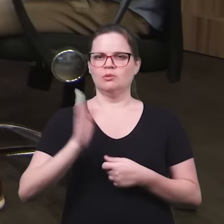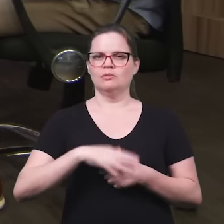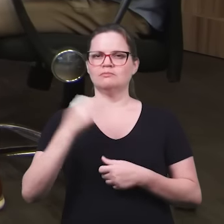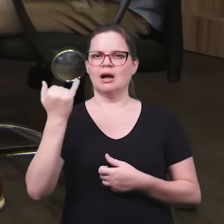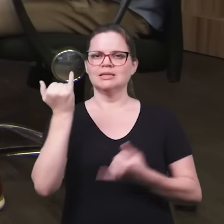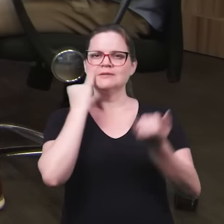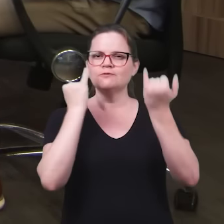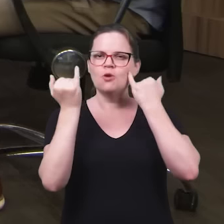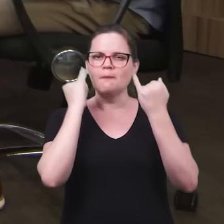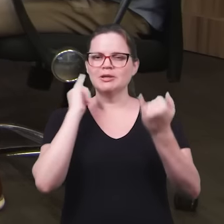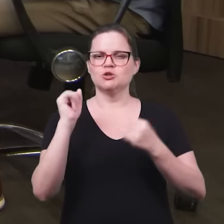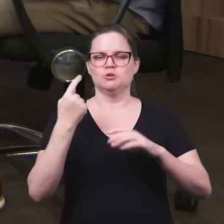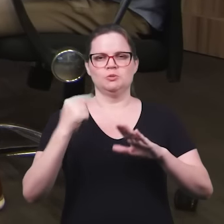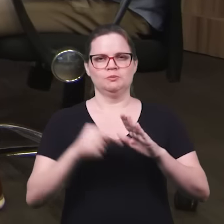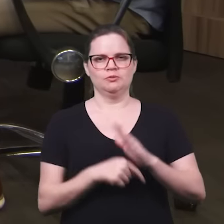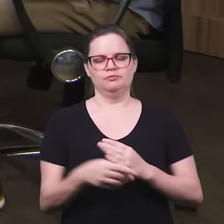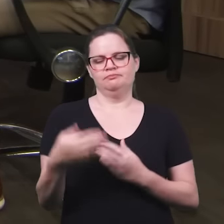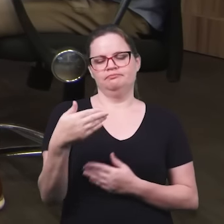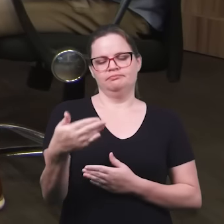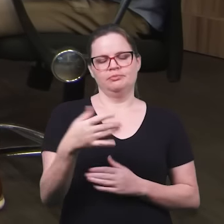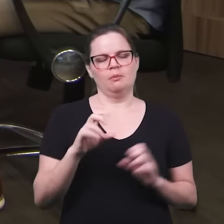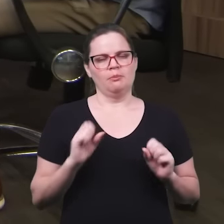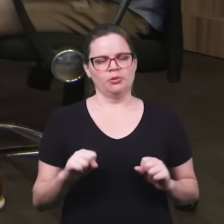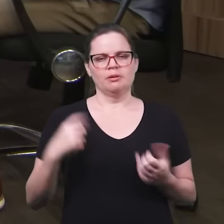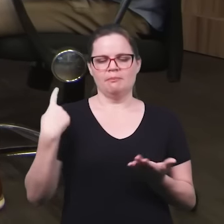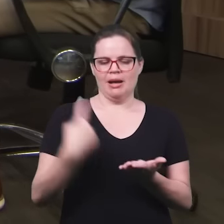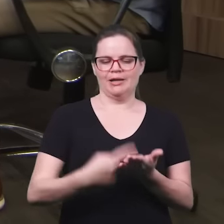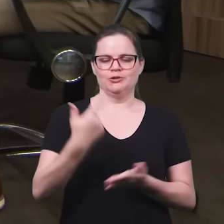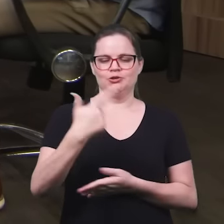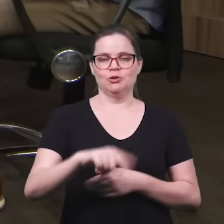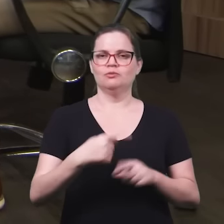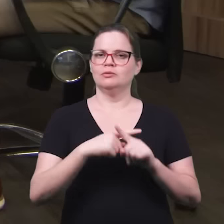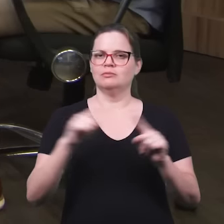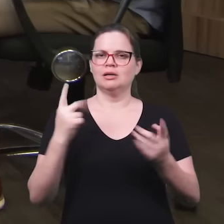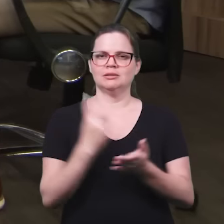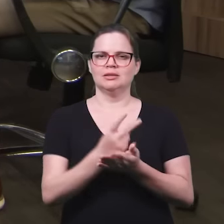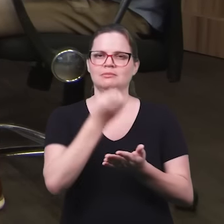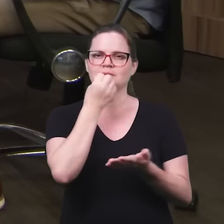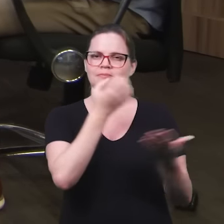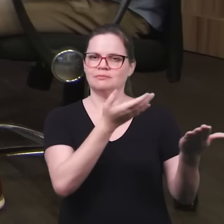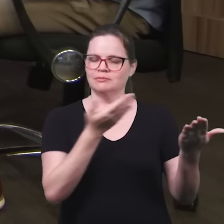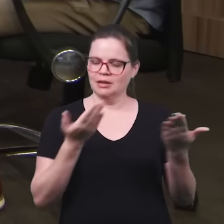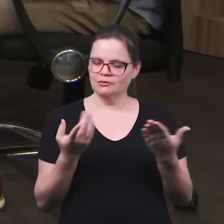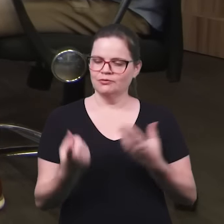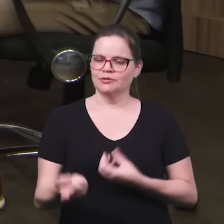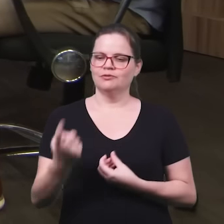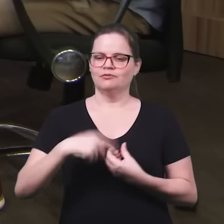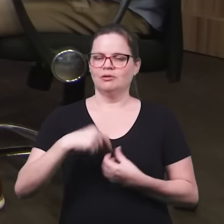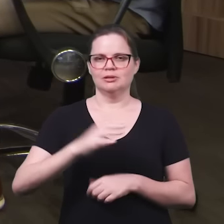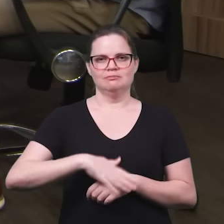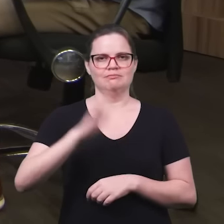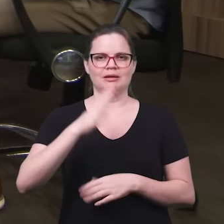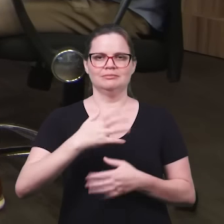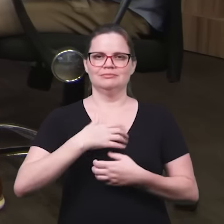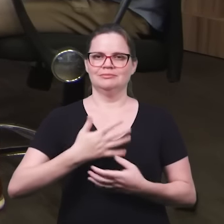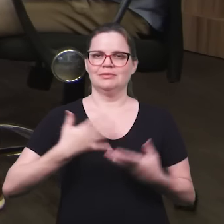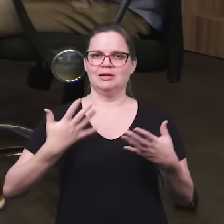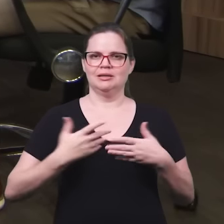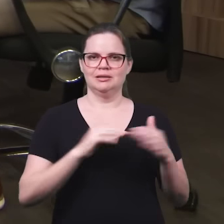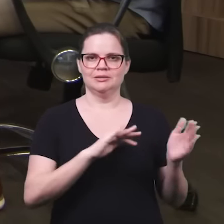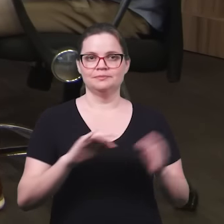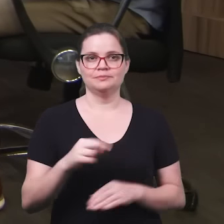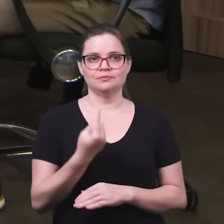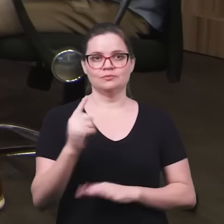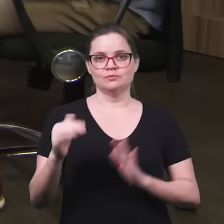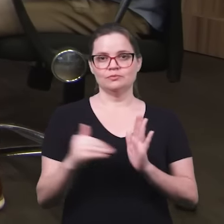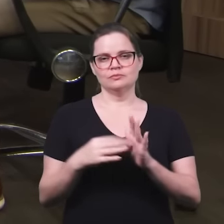ou ampliar esse horizonte em próximas edições do programa, mas você sempre será bem-vindo, uma alegria tê-lo conosco aqui. Obrigado. E uma